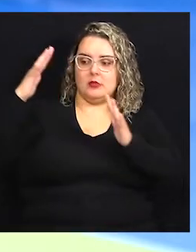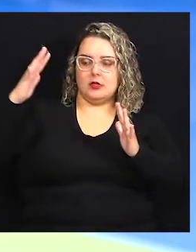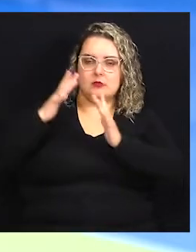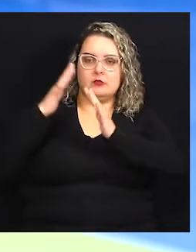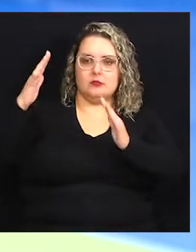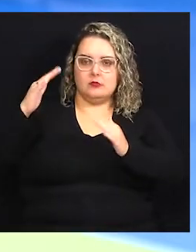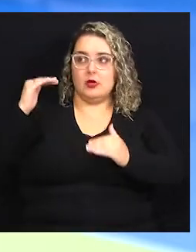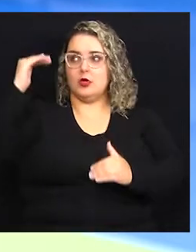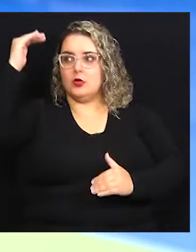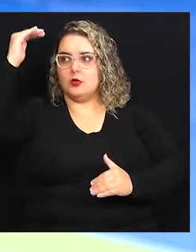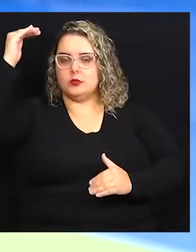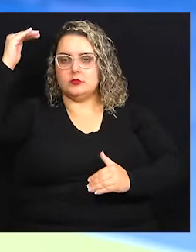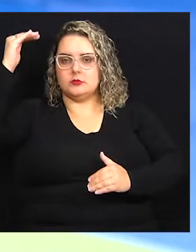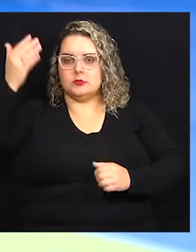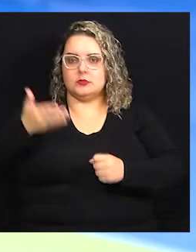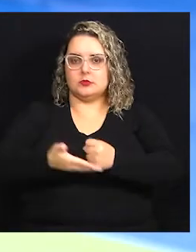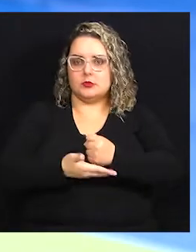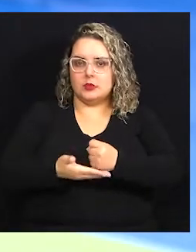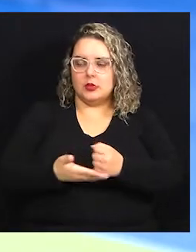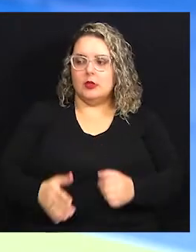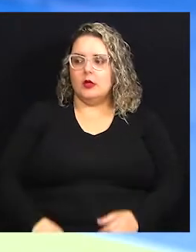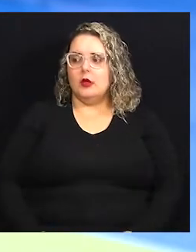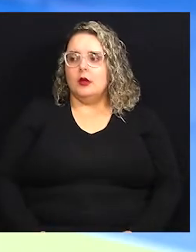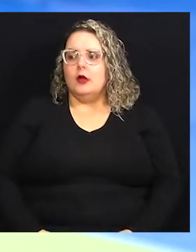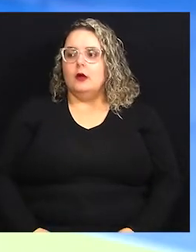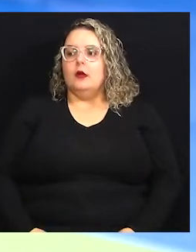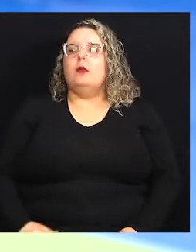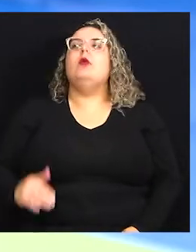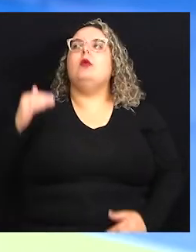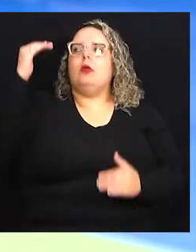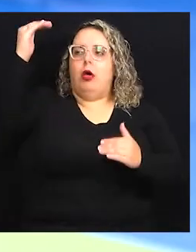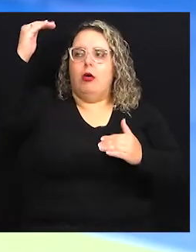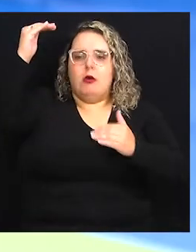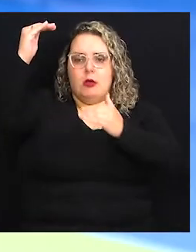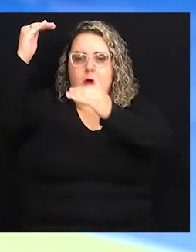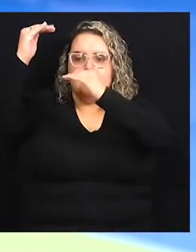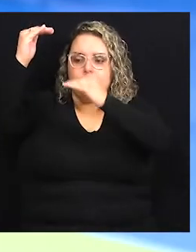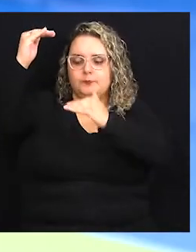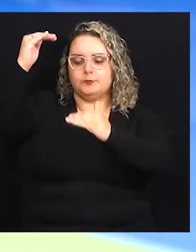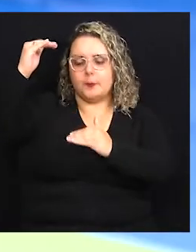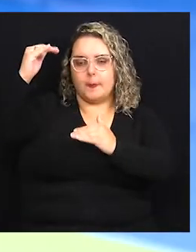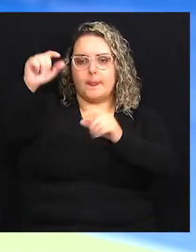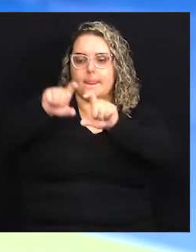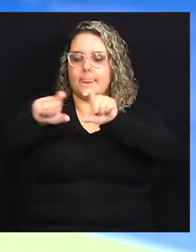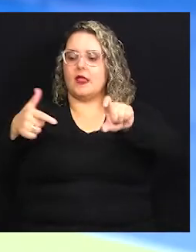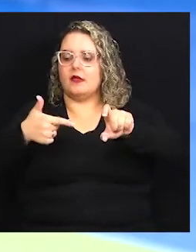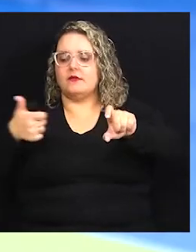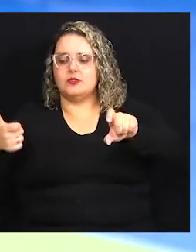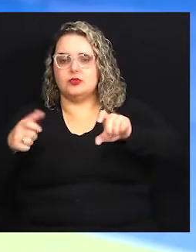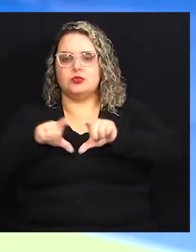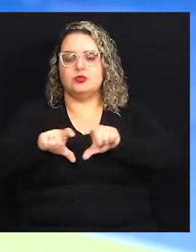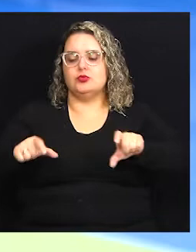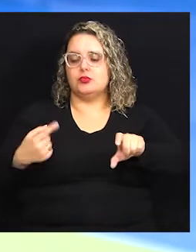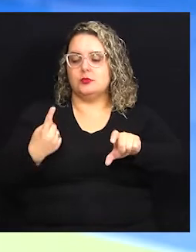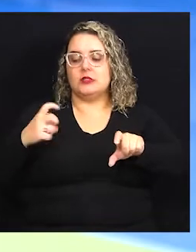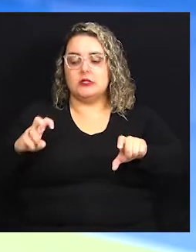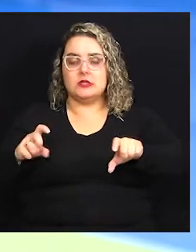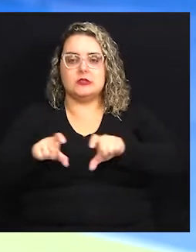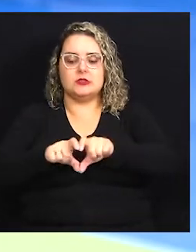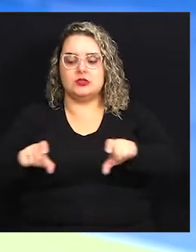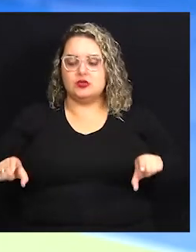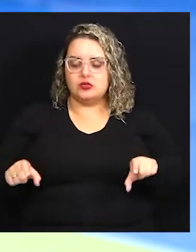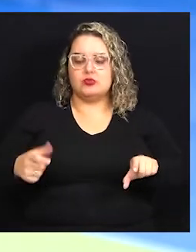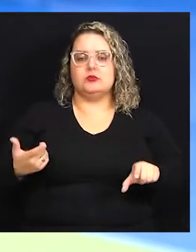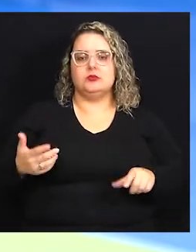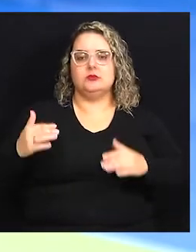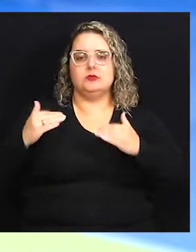espelho é o adulto. Então, você tem o adulto, você começa a montar sub-21, sub-19, sub-15. Por quê? Porque você não vai